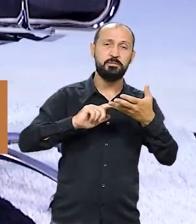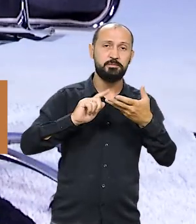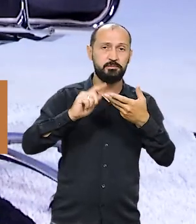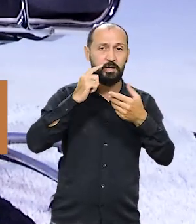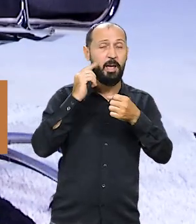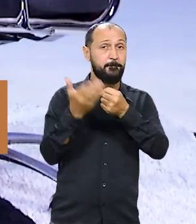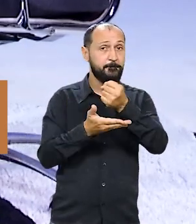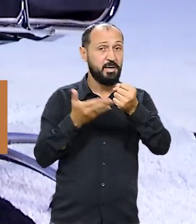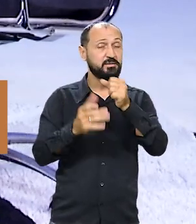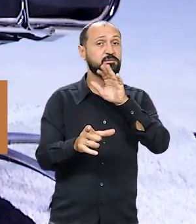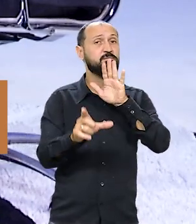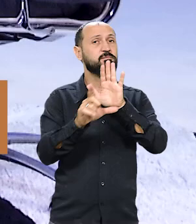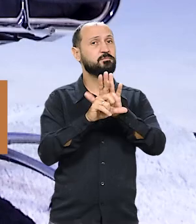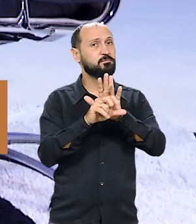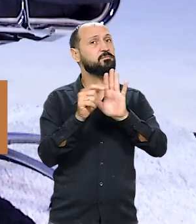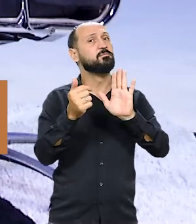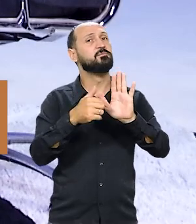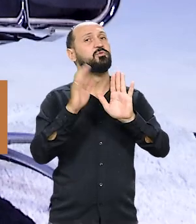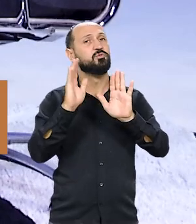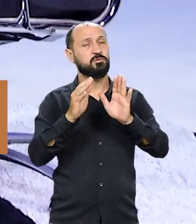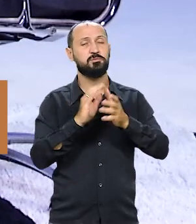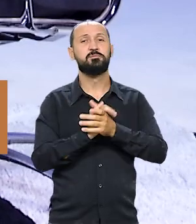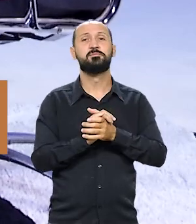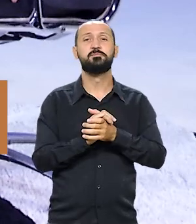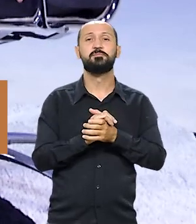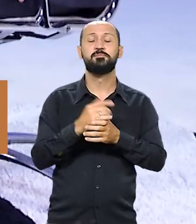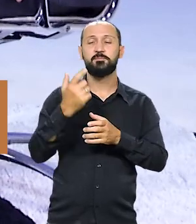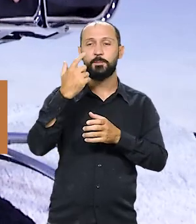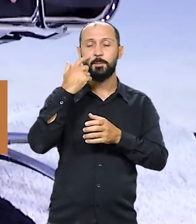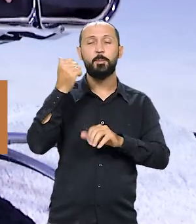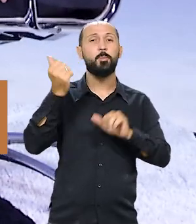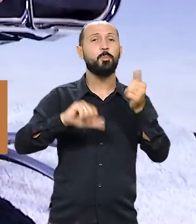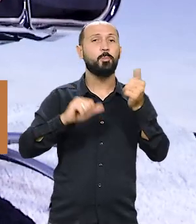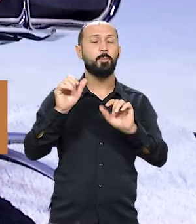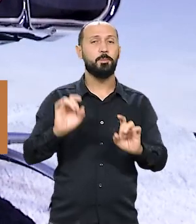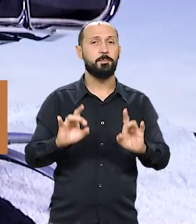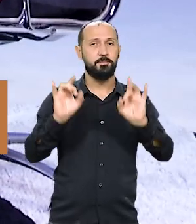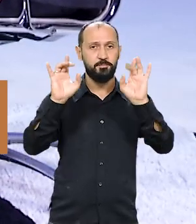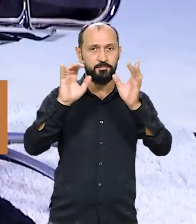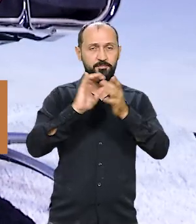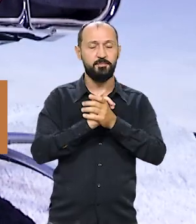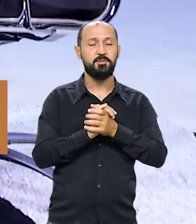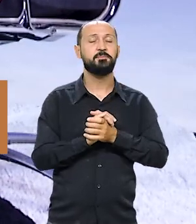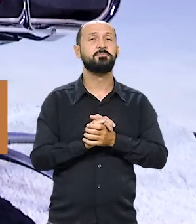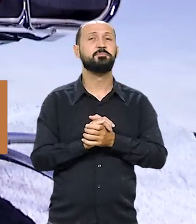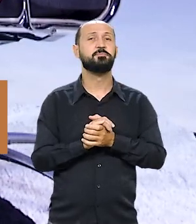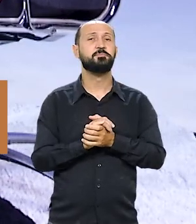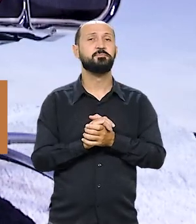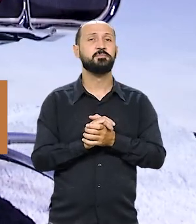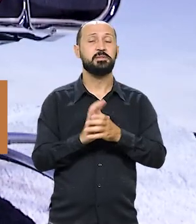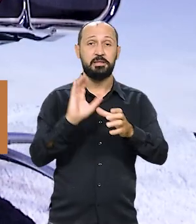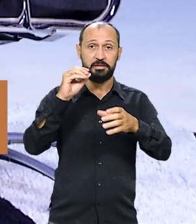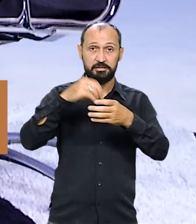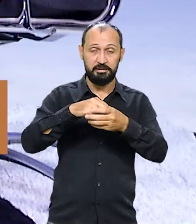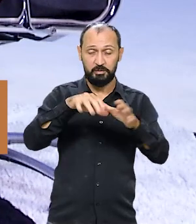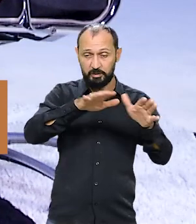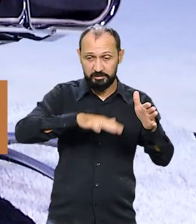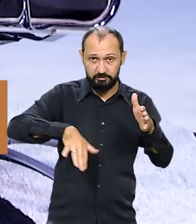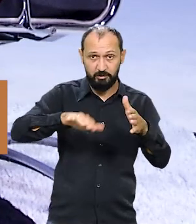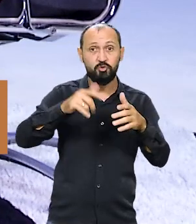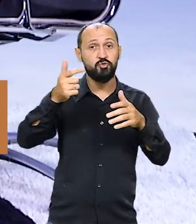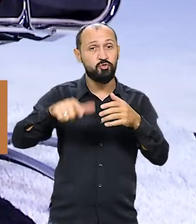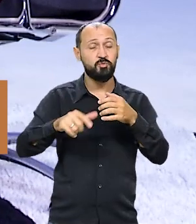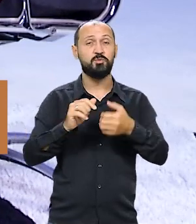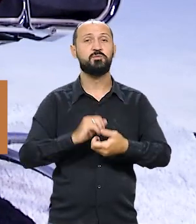está com base na lei. Né? Então vamos lá, para a gente fazer um recorte bem especial. Dentro desse espaço, pode